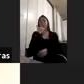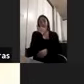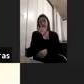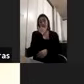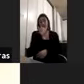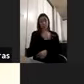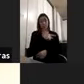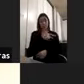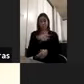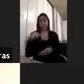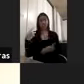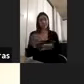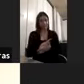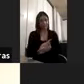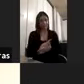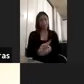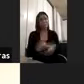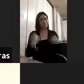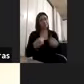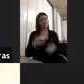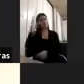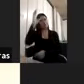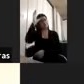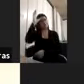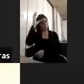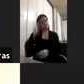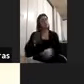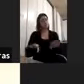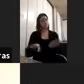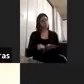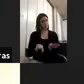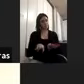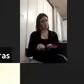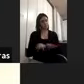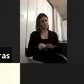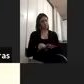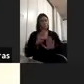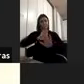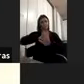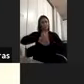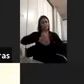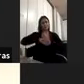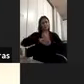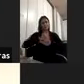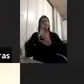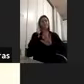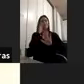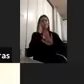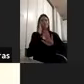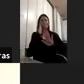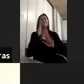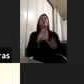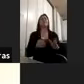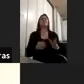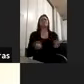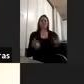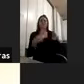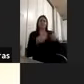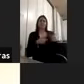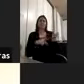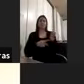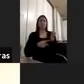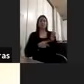fundo, eles vão lá, querem fazer uma coisa ou outra contra o sindicato, contra a gente, mas no fundo, eles sabem. Então, assim, pessoal, vamos